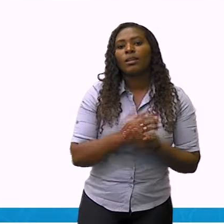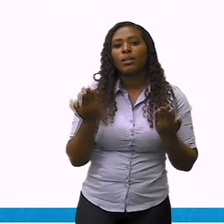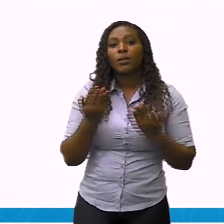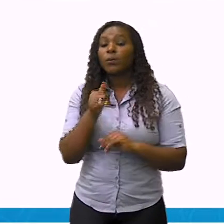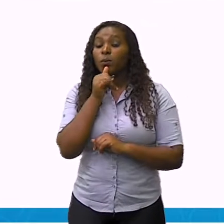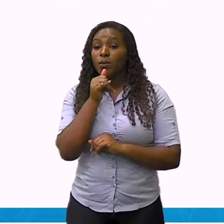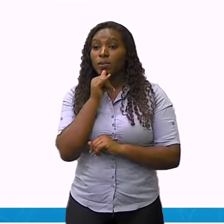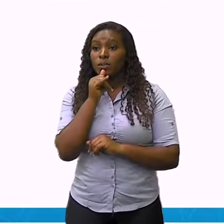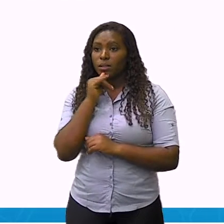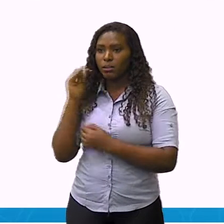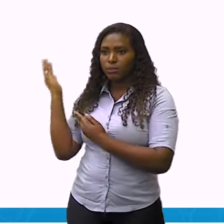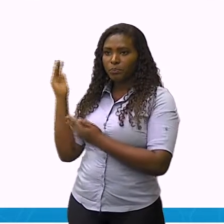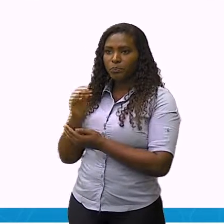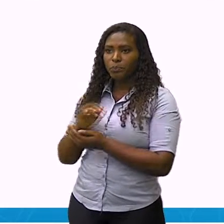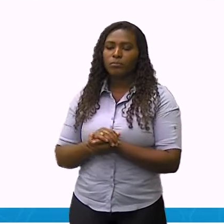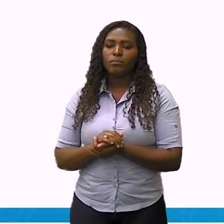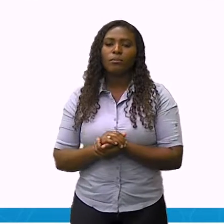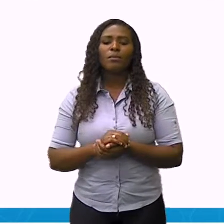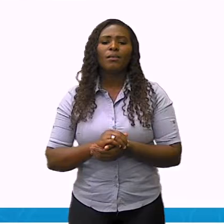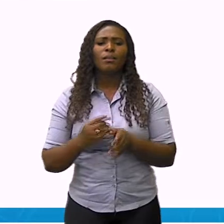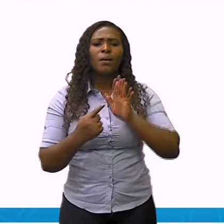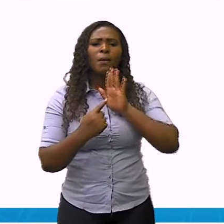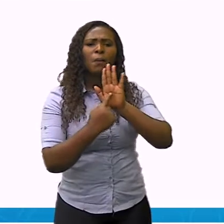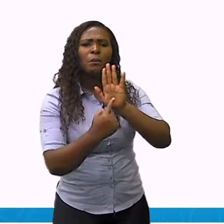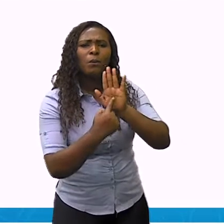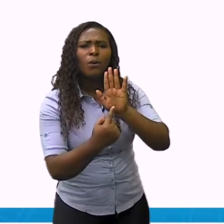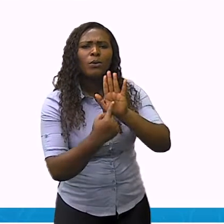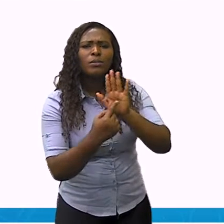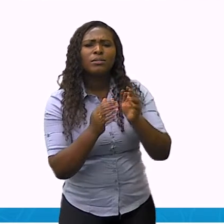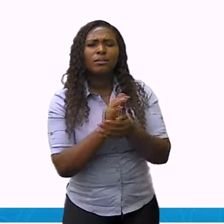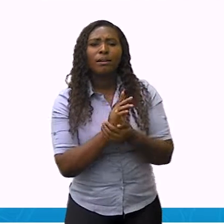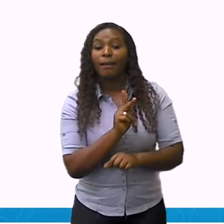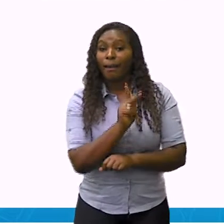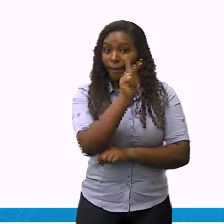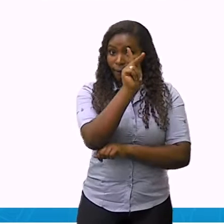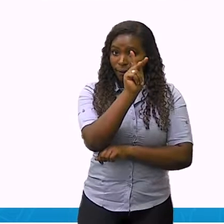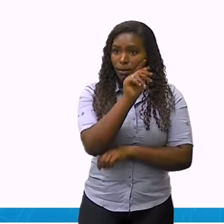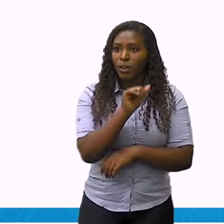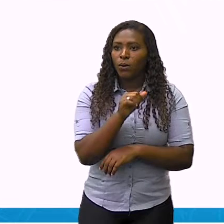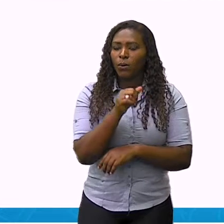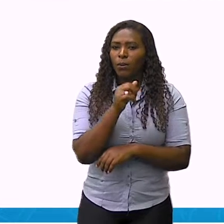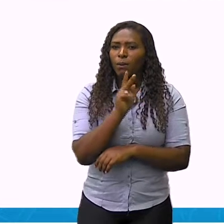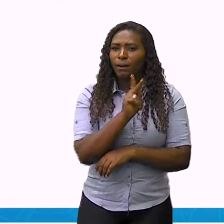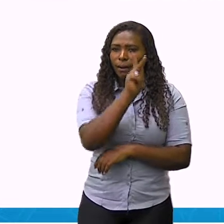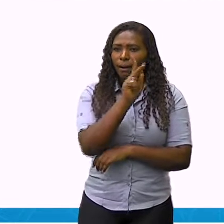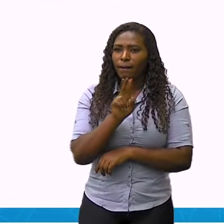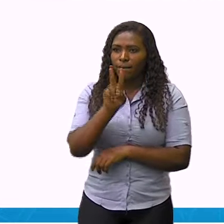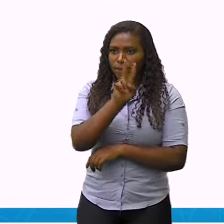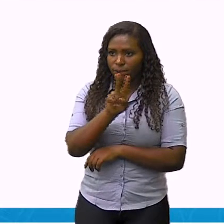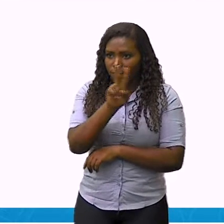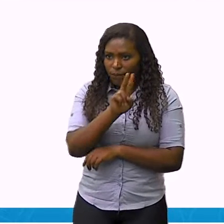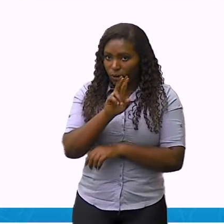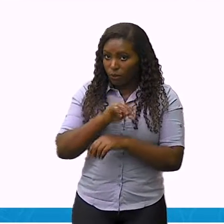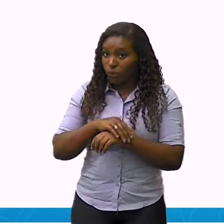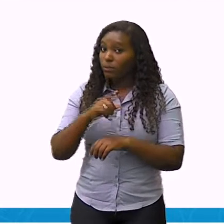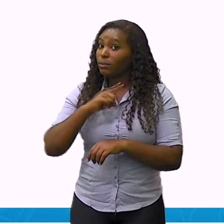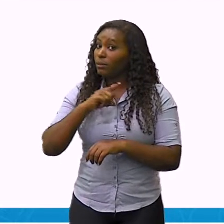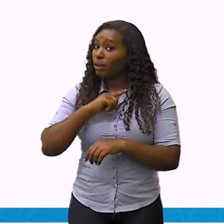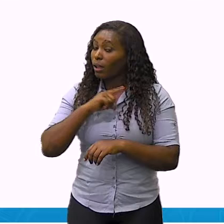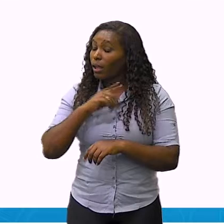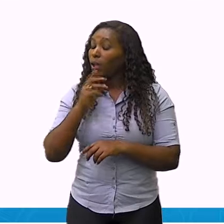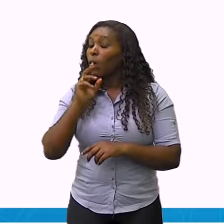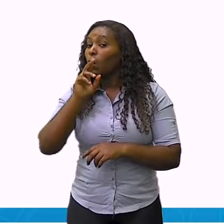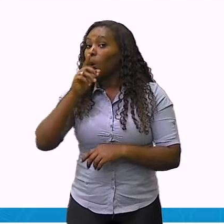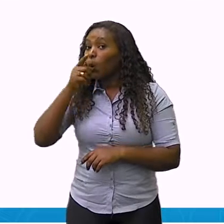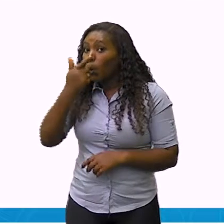menos b sobre 2a, mas eu tenho que ter certeza que o delta é igual a zero. E a última análise vai ser